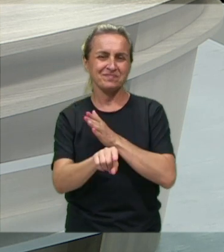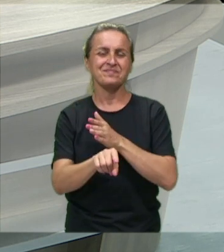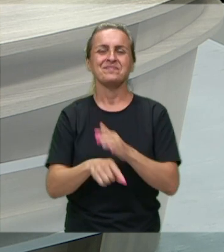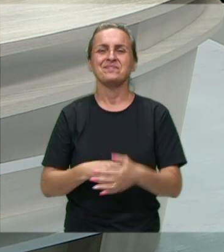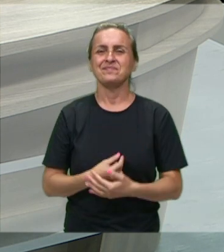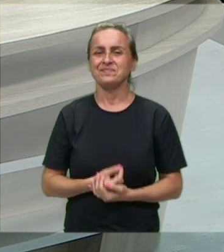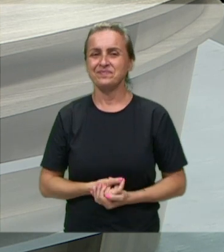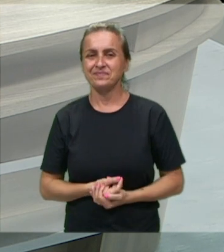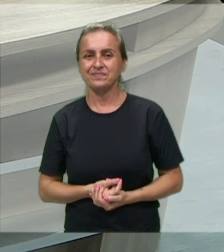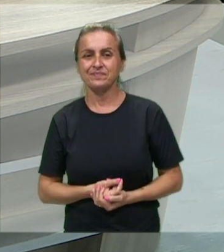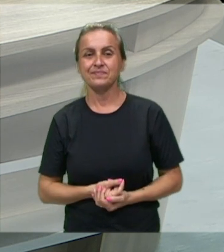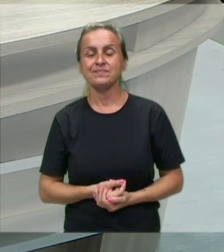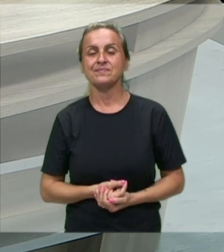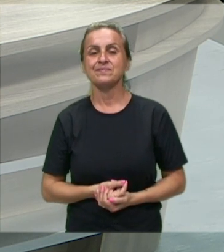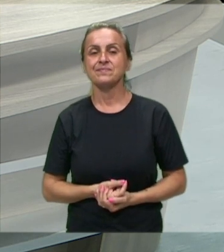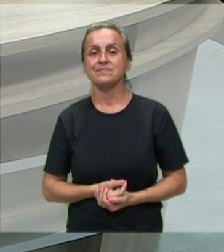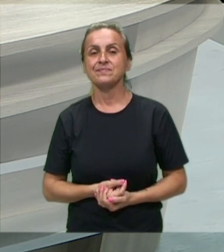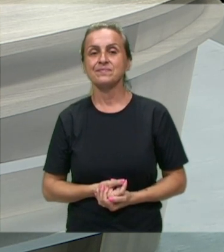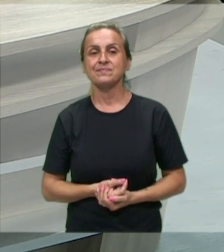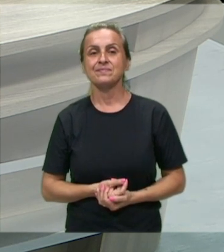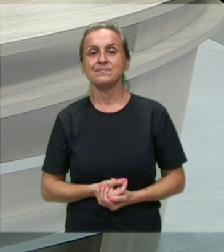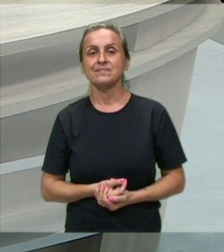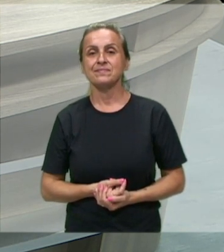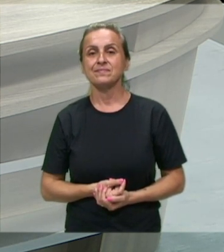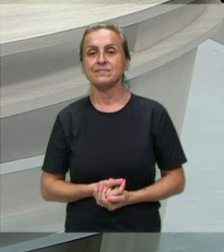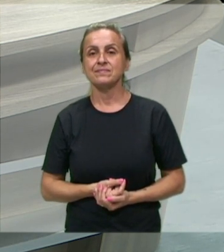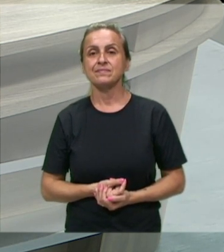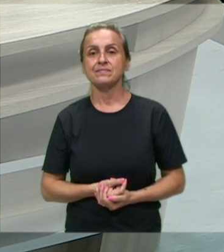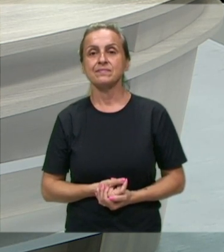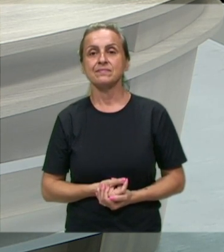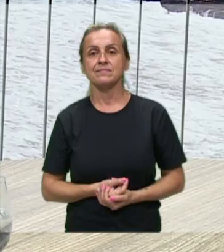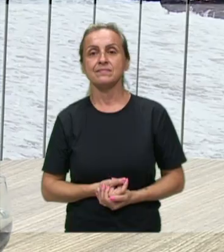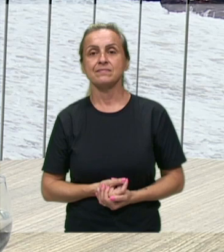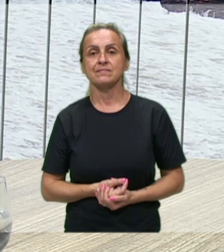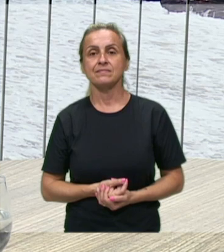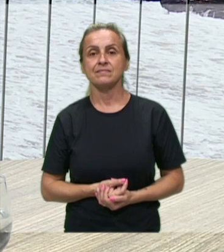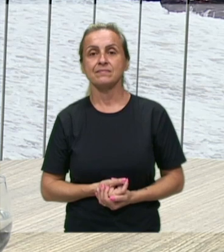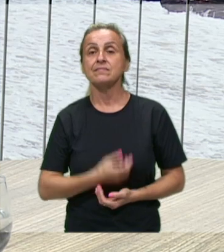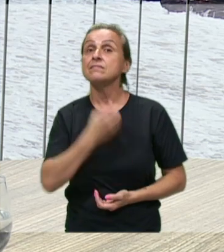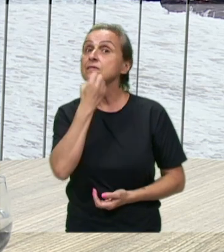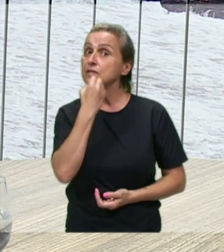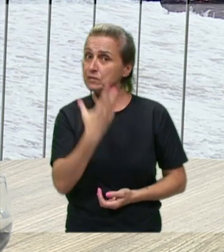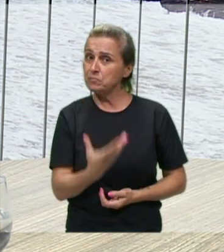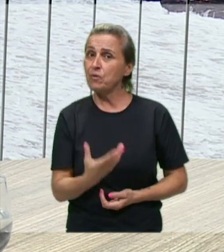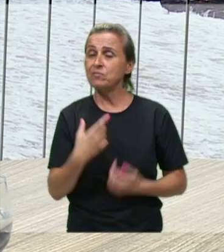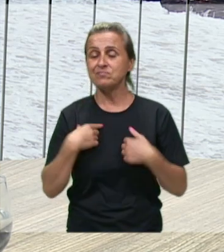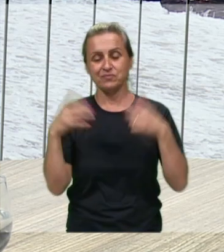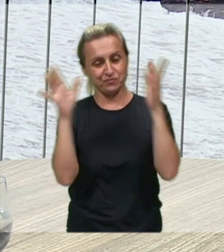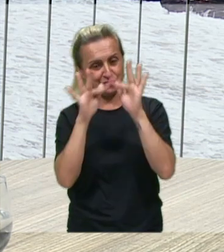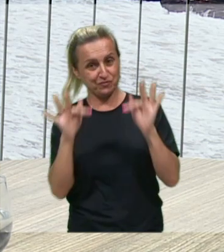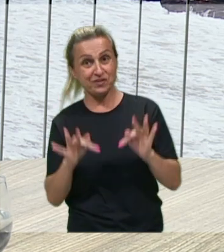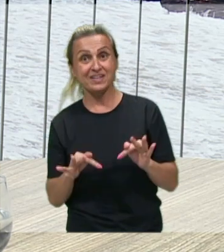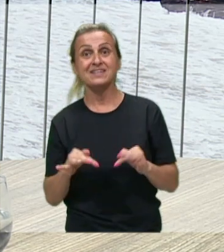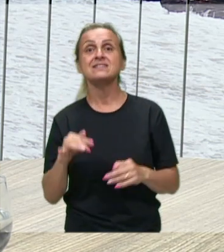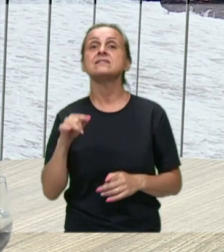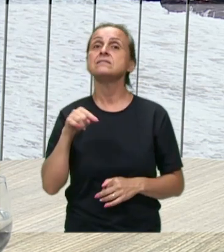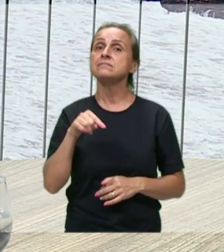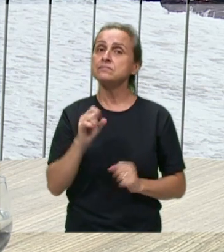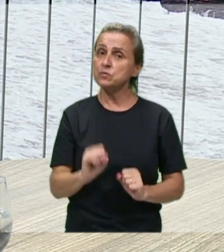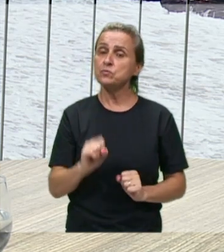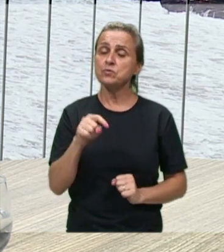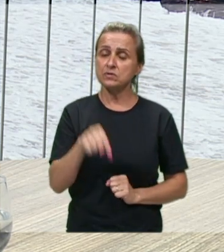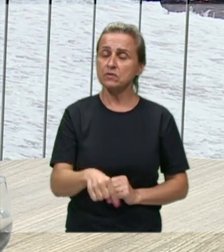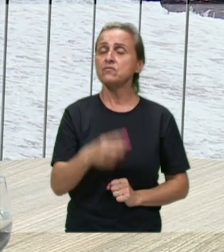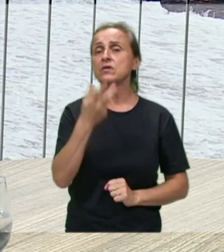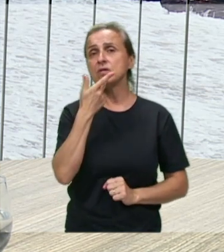meio roteiro. Não, que bom, Elisa. A gente fica contente pelo espaço cedido, a gente sabe disso, que a proporção, né? Que a gente sempre gostei da